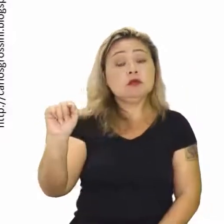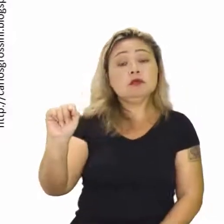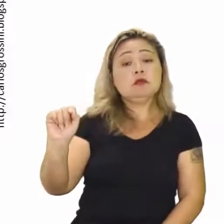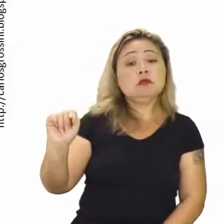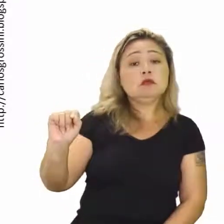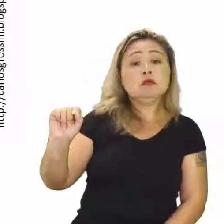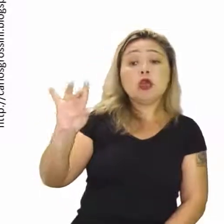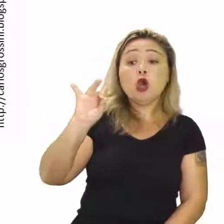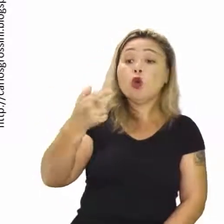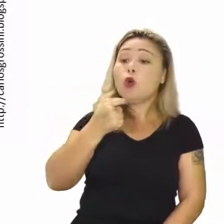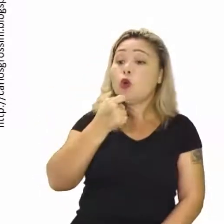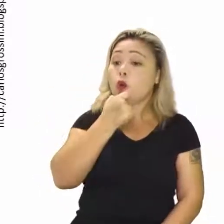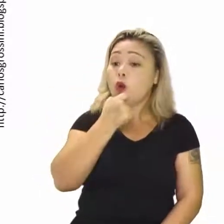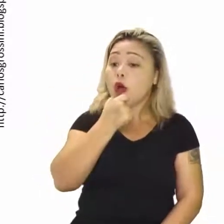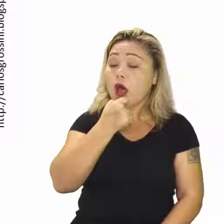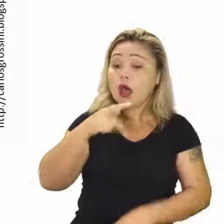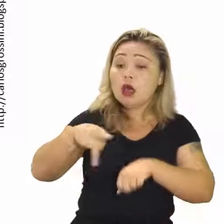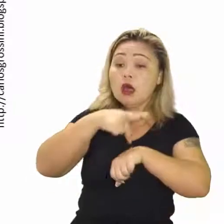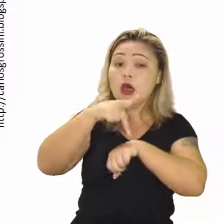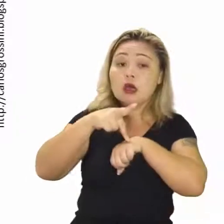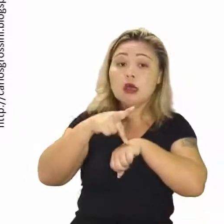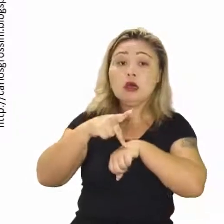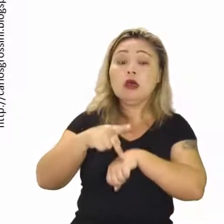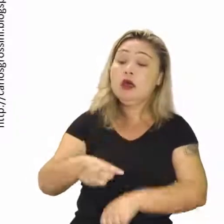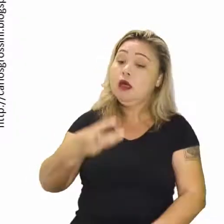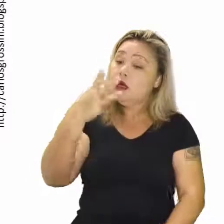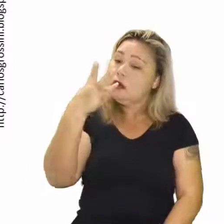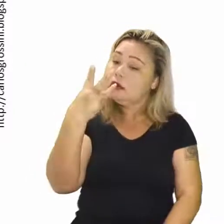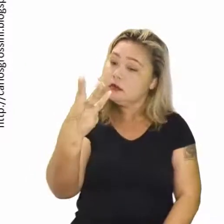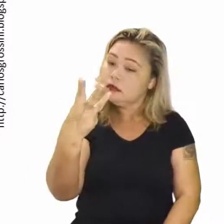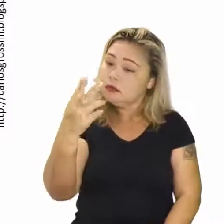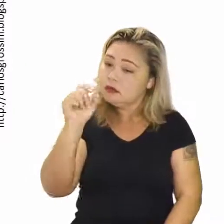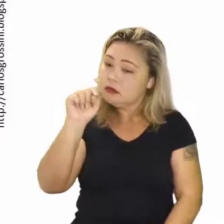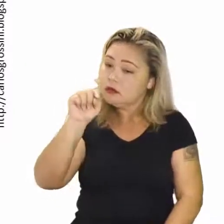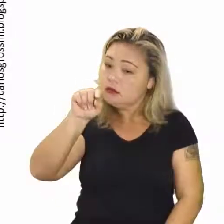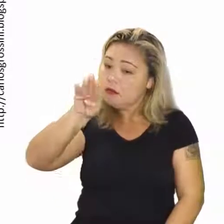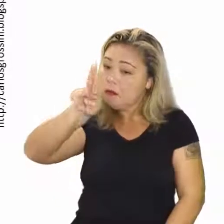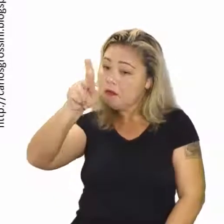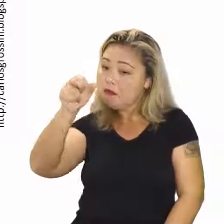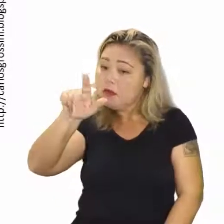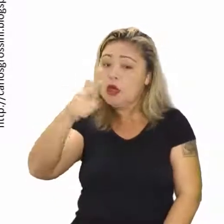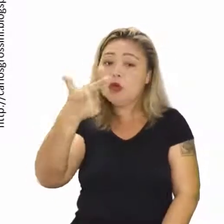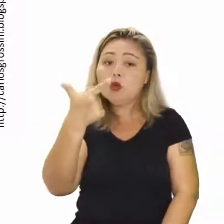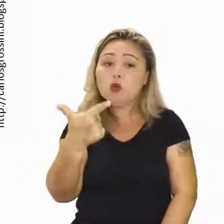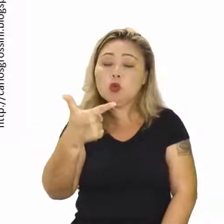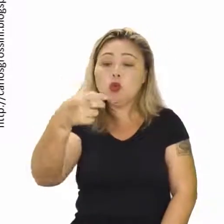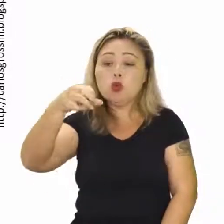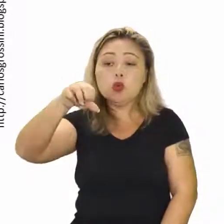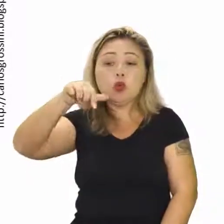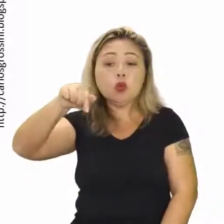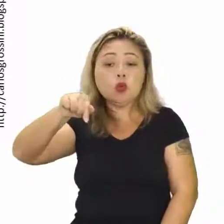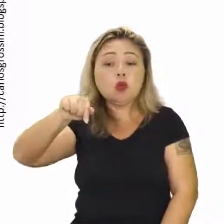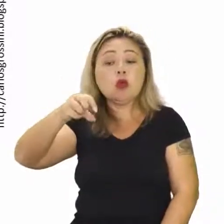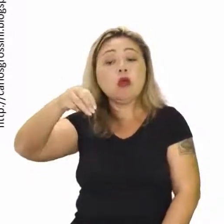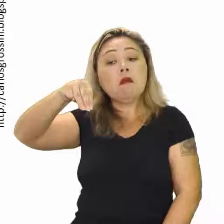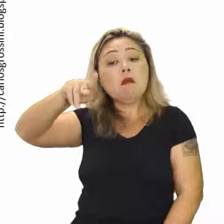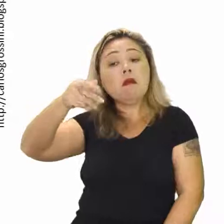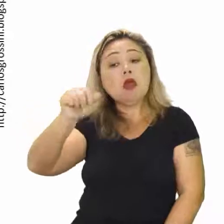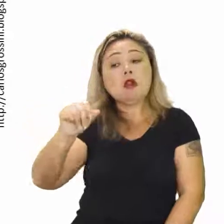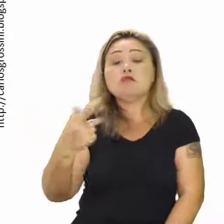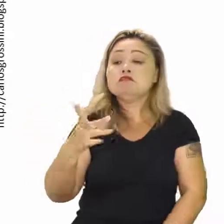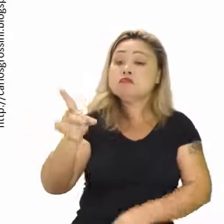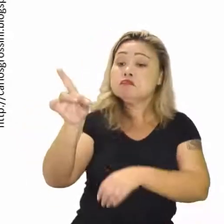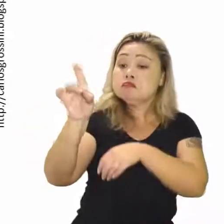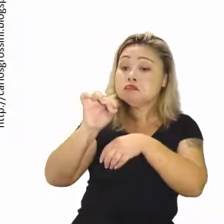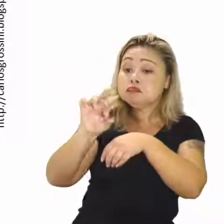Só a Inglaterra recebeu 3 bilhões e 297 milhões de